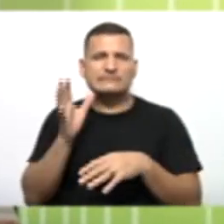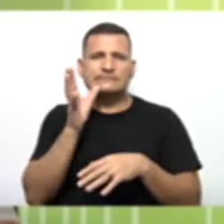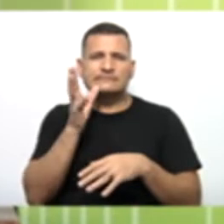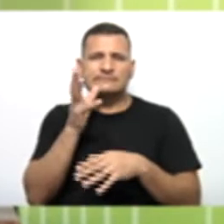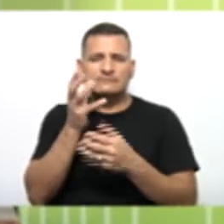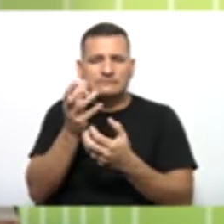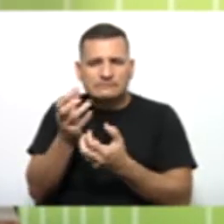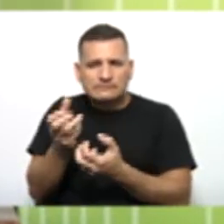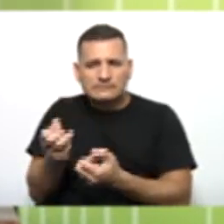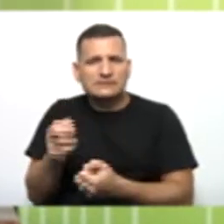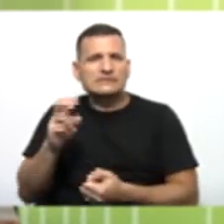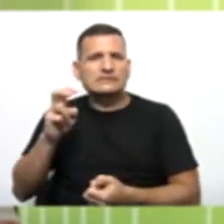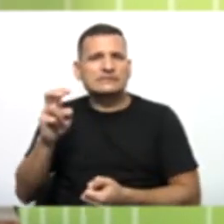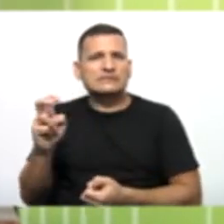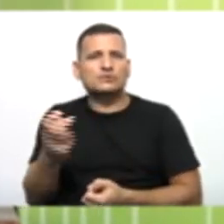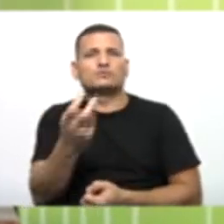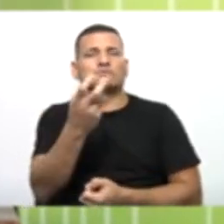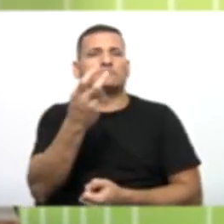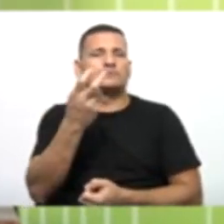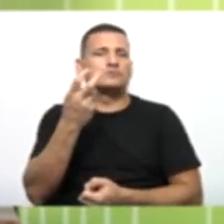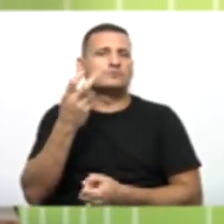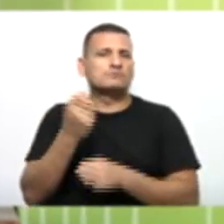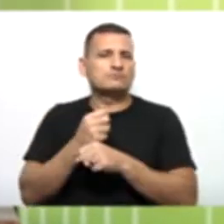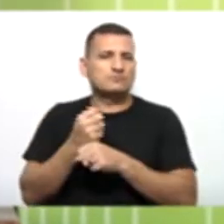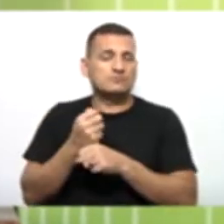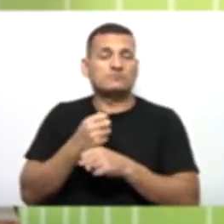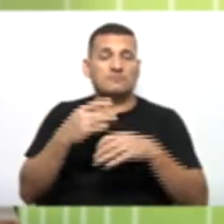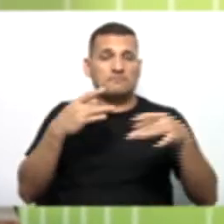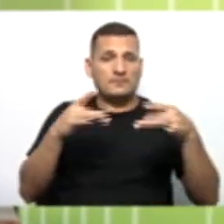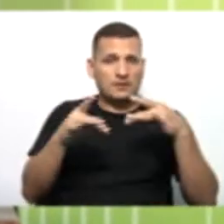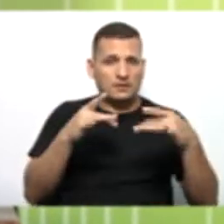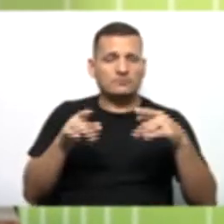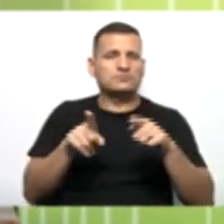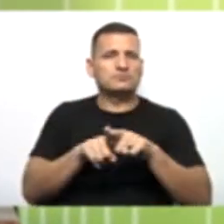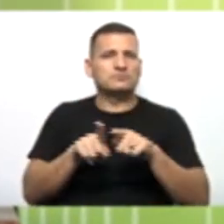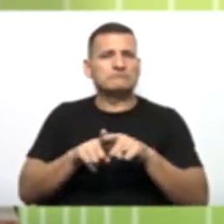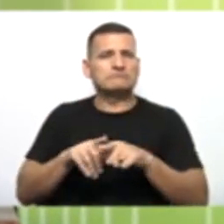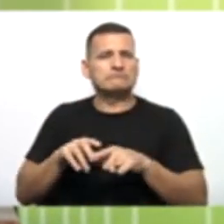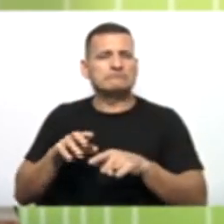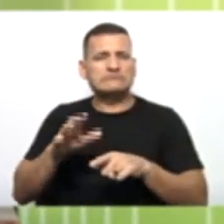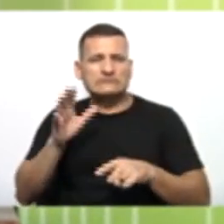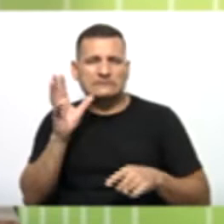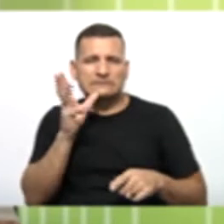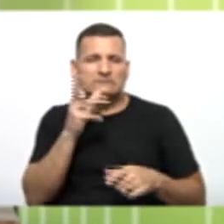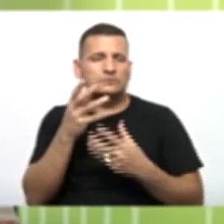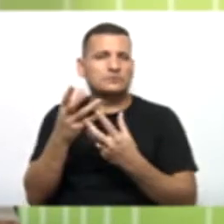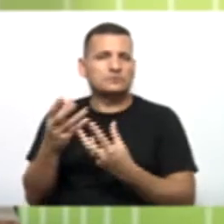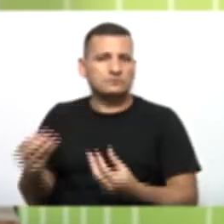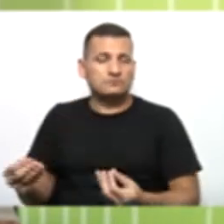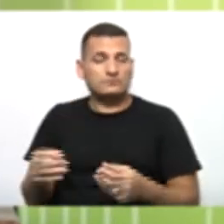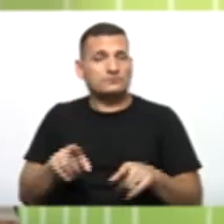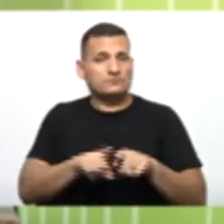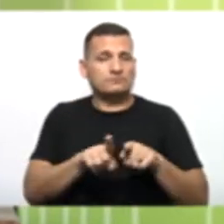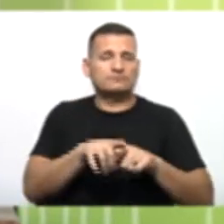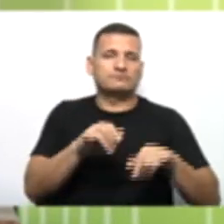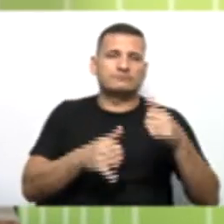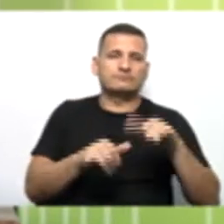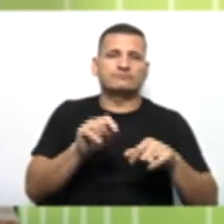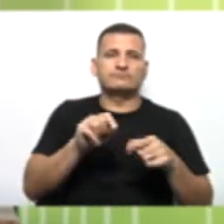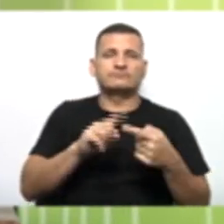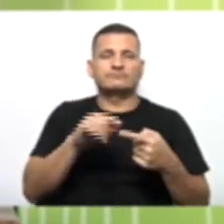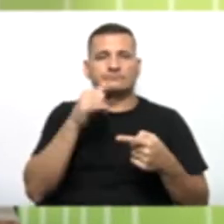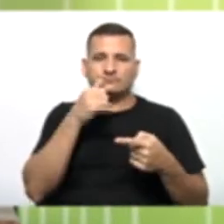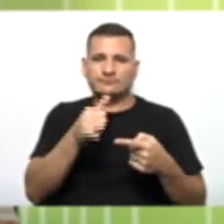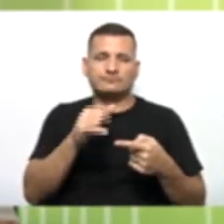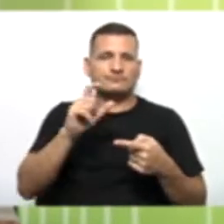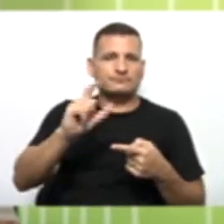leva também outros milhares de anos para se decompor. E temos também resíduos tóxicos, como baterias que têm resíduos